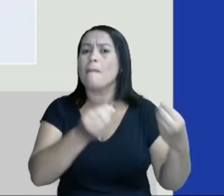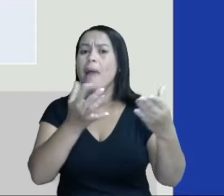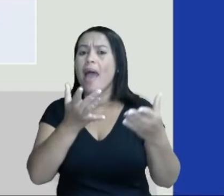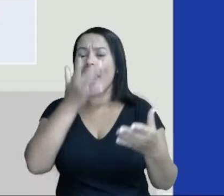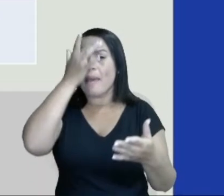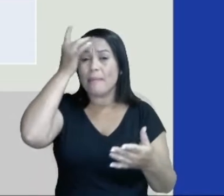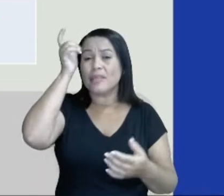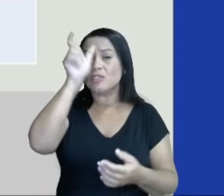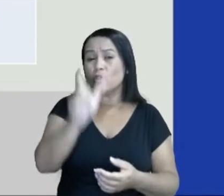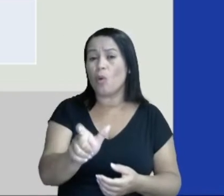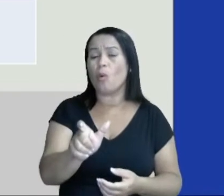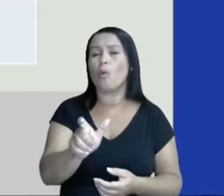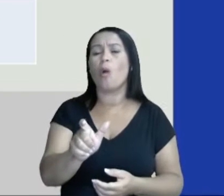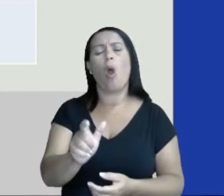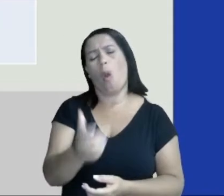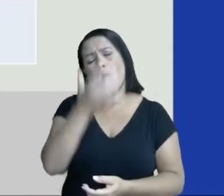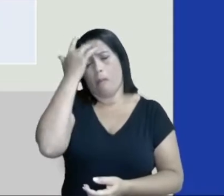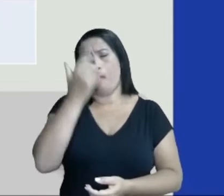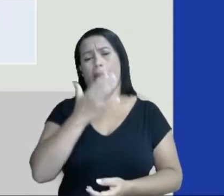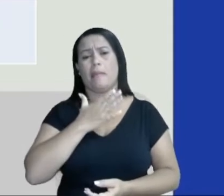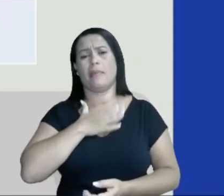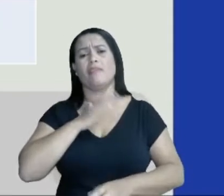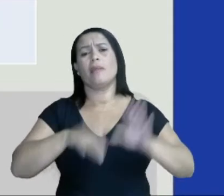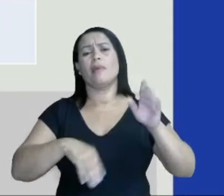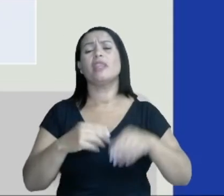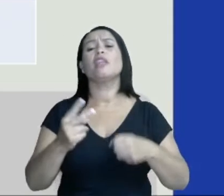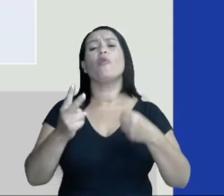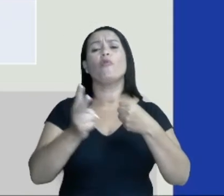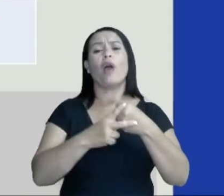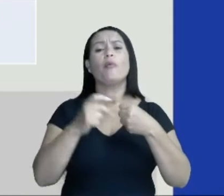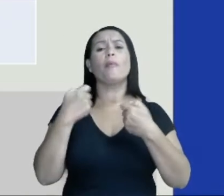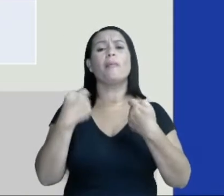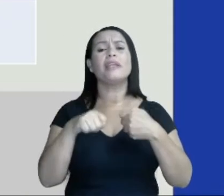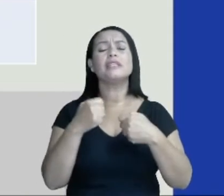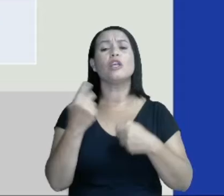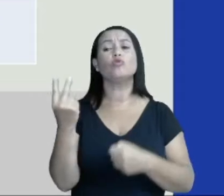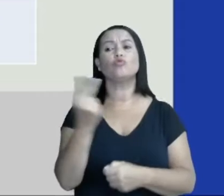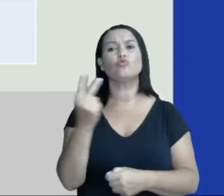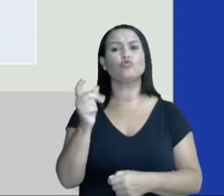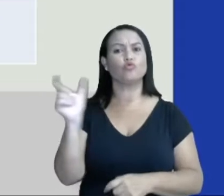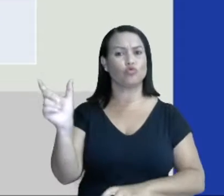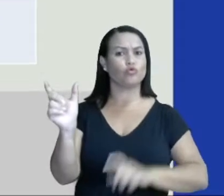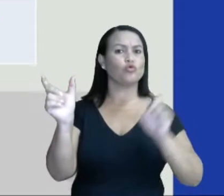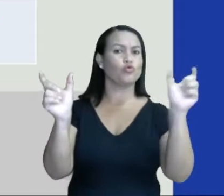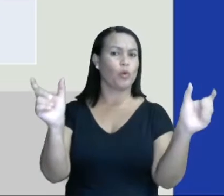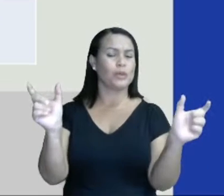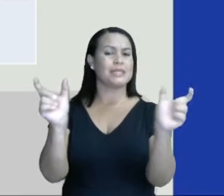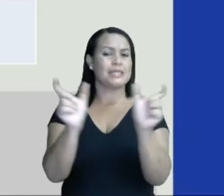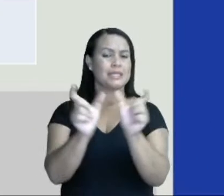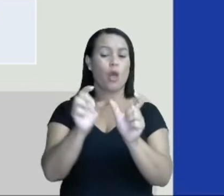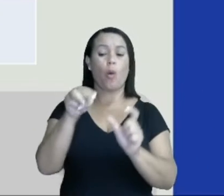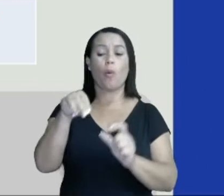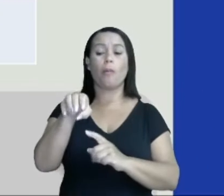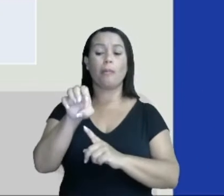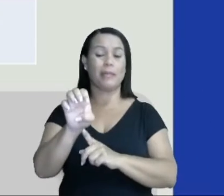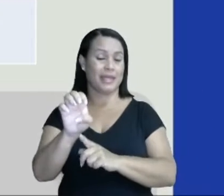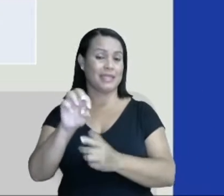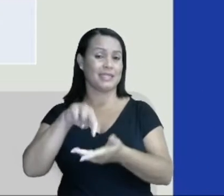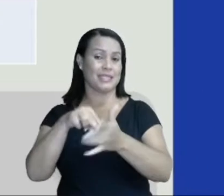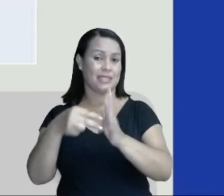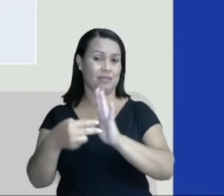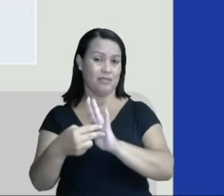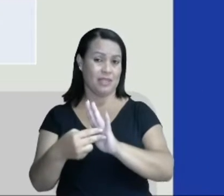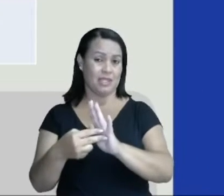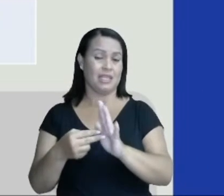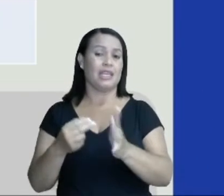alguém. Então, o verbo precisa dos dois complementos. Esse me significa que a guitarra